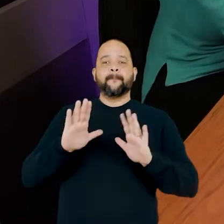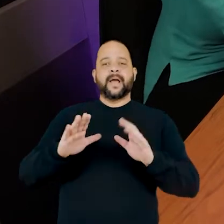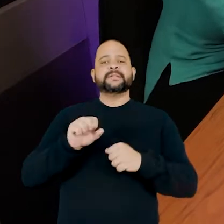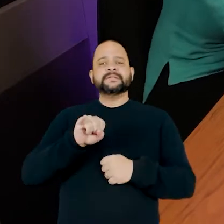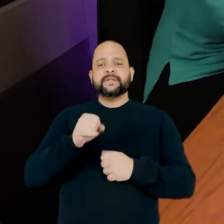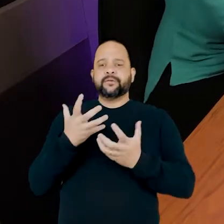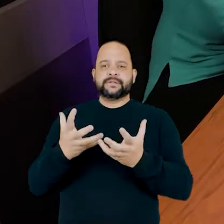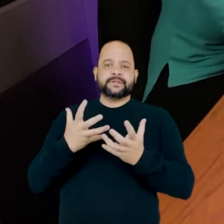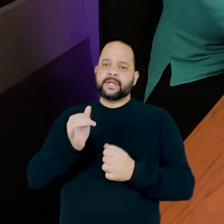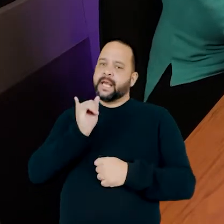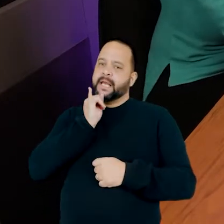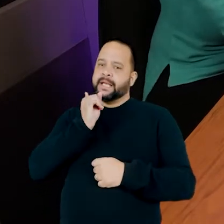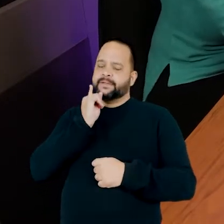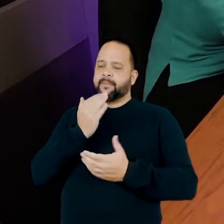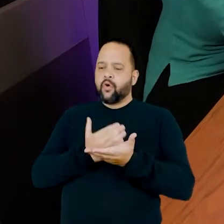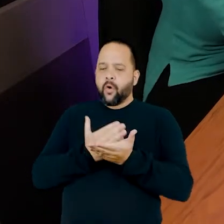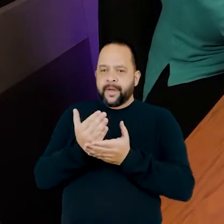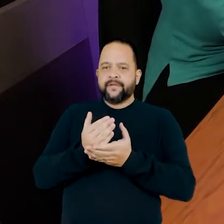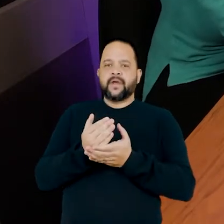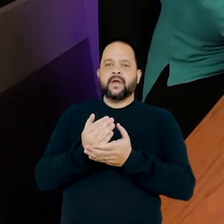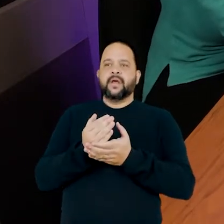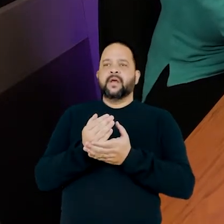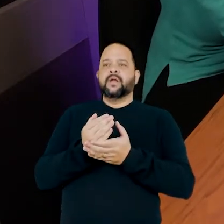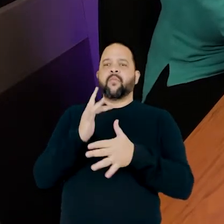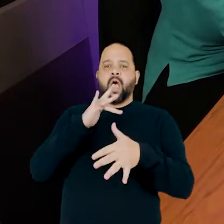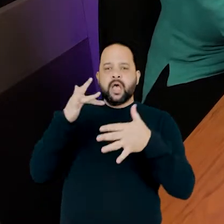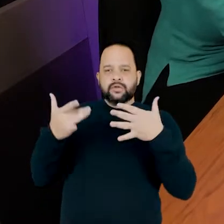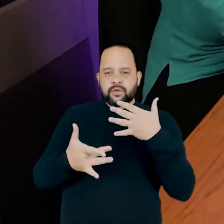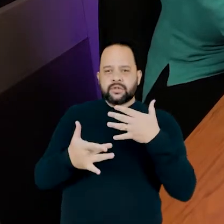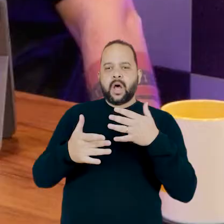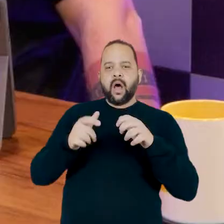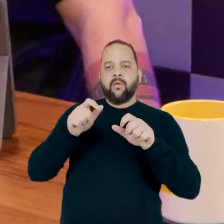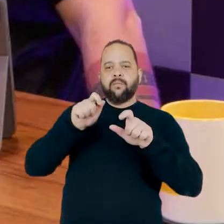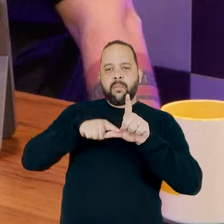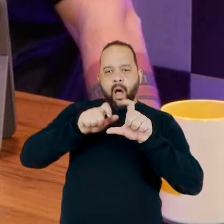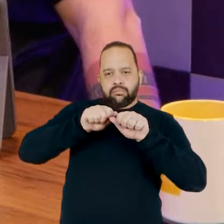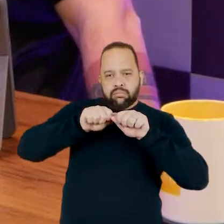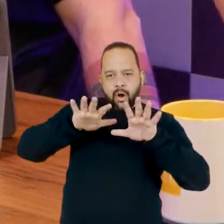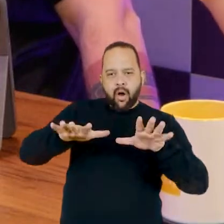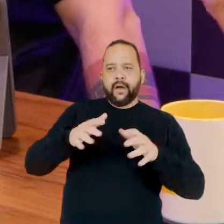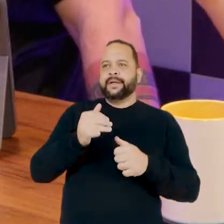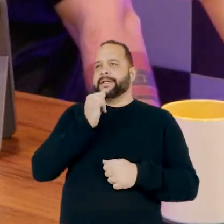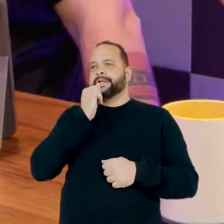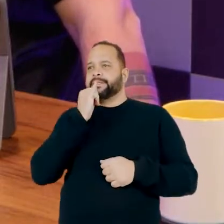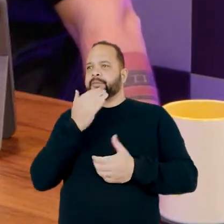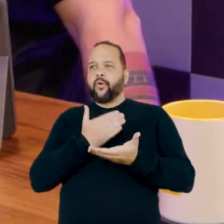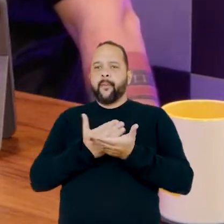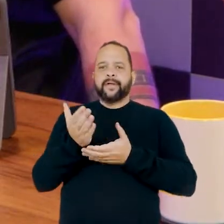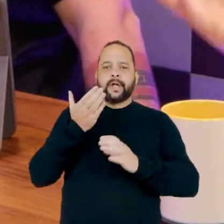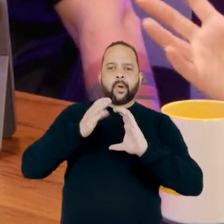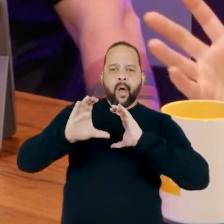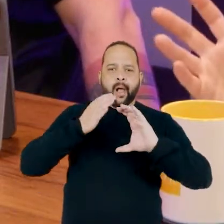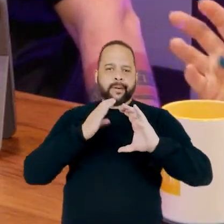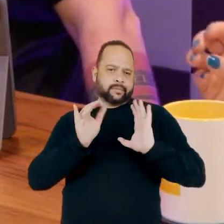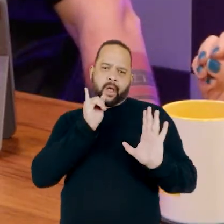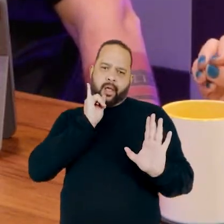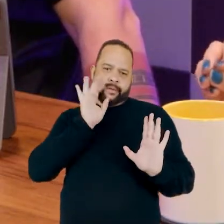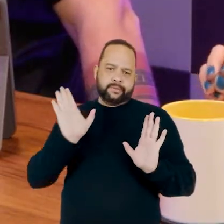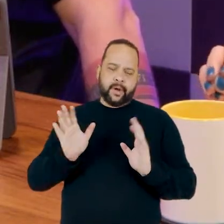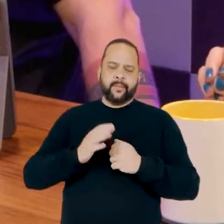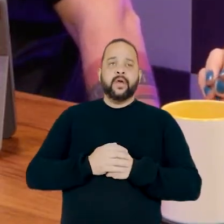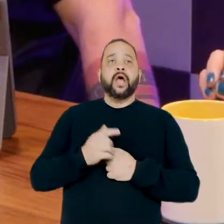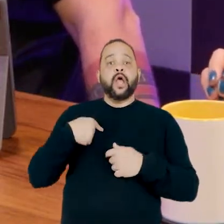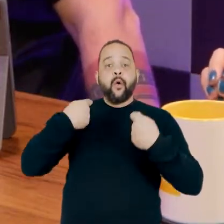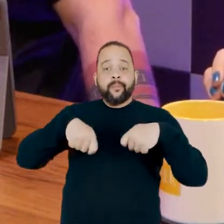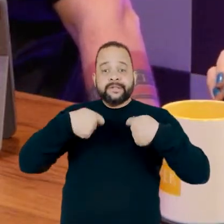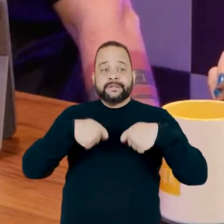Mas se eu quiser, por exemplo, eu comecei a produzir conteúdo, eu quero um microfone, eu então, estou começando a cantar, não sei, mas é algo que eu precise dessa consultoria.